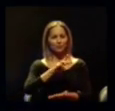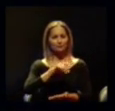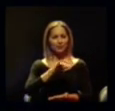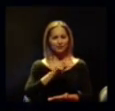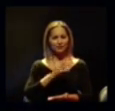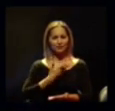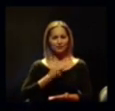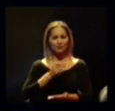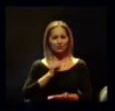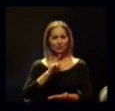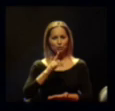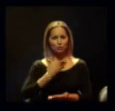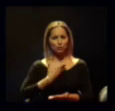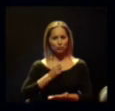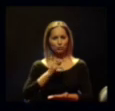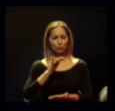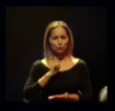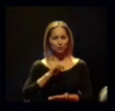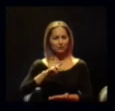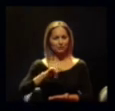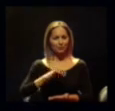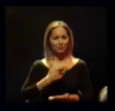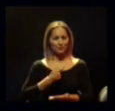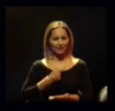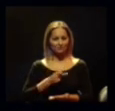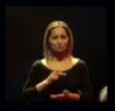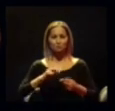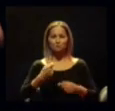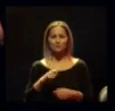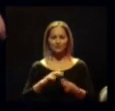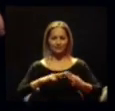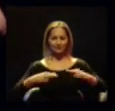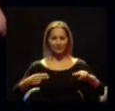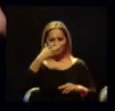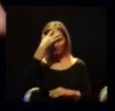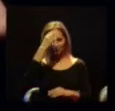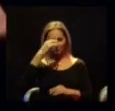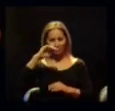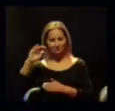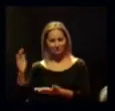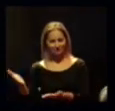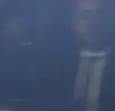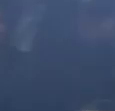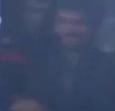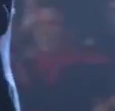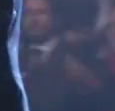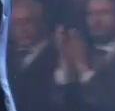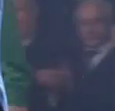Maria das Dores Meira, Presidente da Câmara Municipal de Setúbal. Vamos recebê-los aqui em palco.